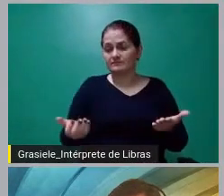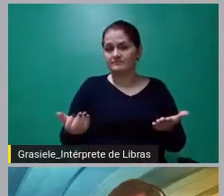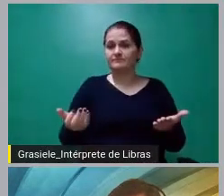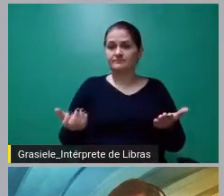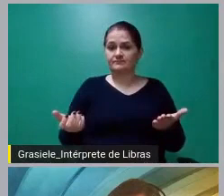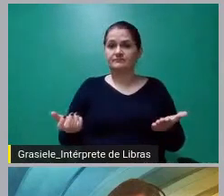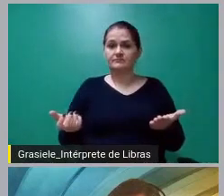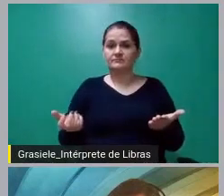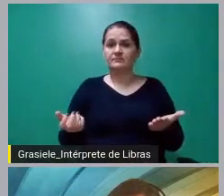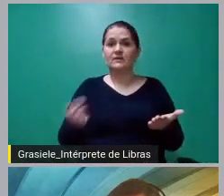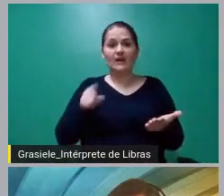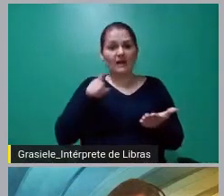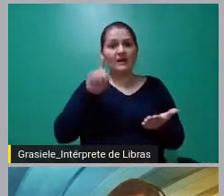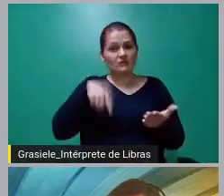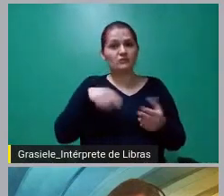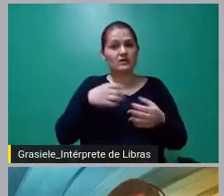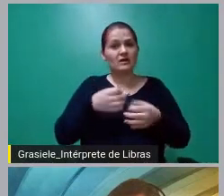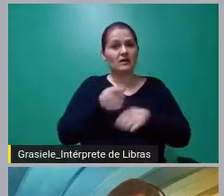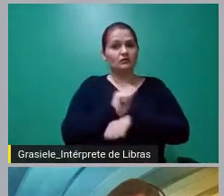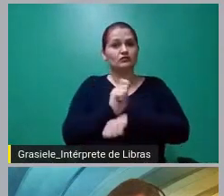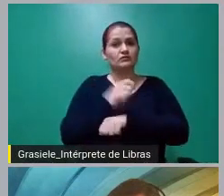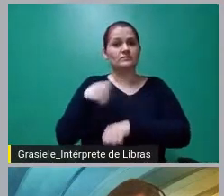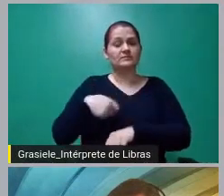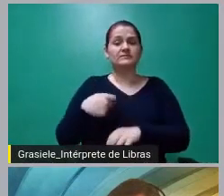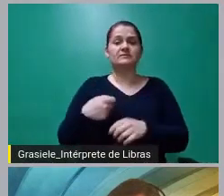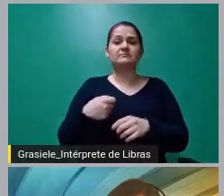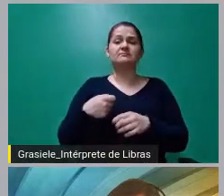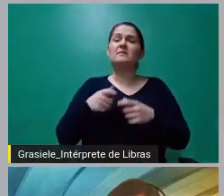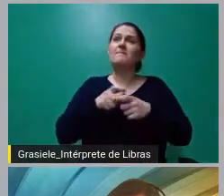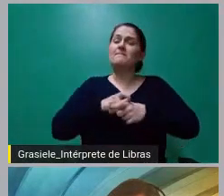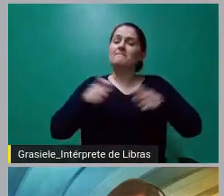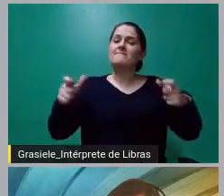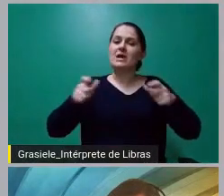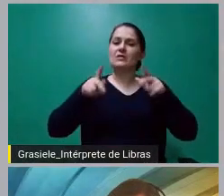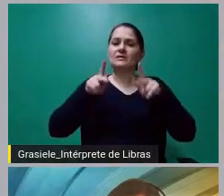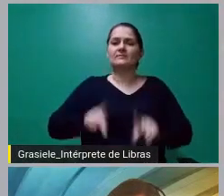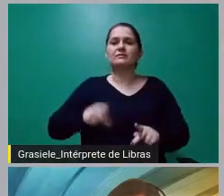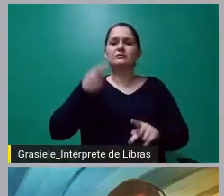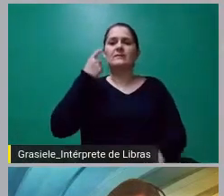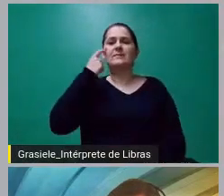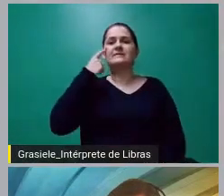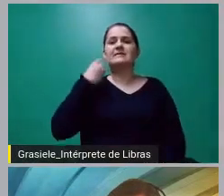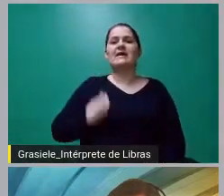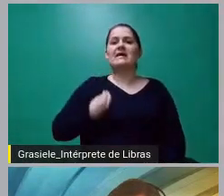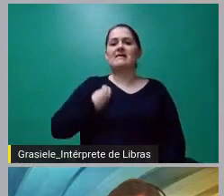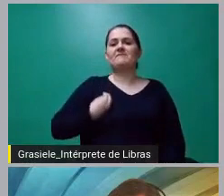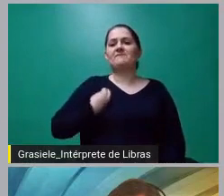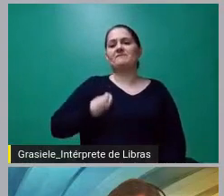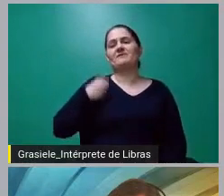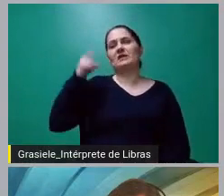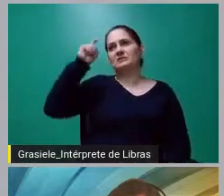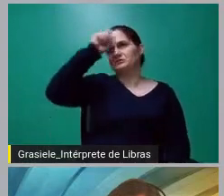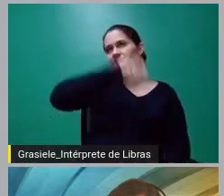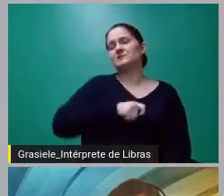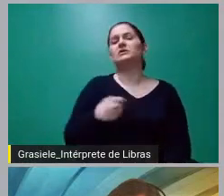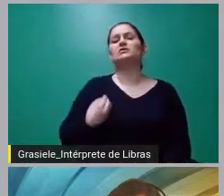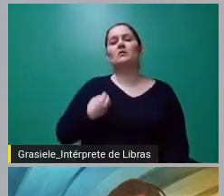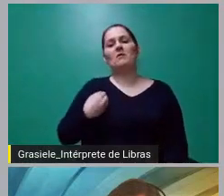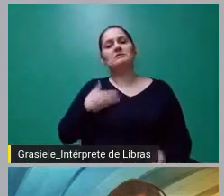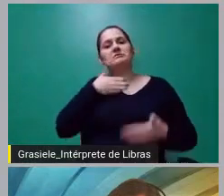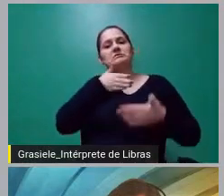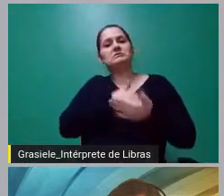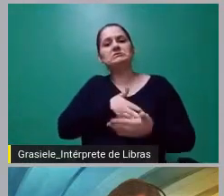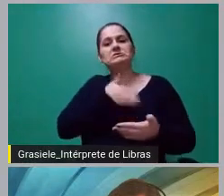está difícil, mas elas não fazem a relação com o sistema da dívida. E a culpa não é de quem não faz essa relação. Por